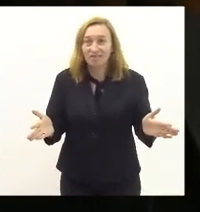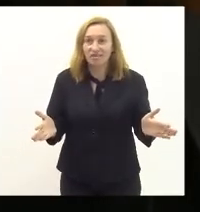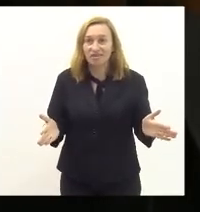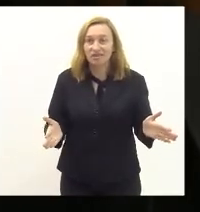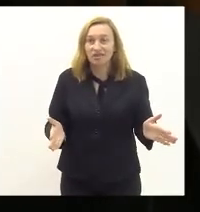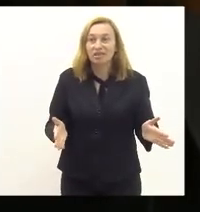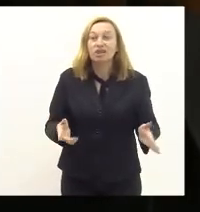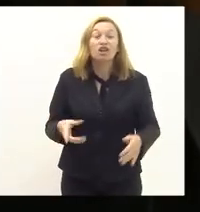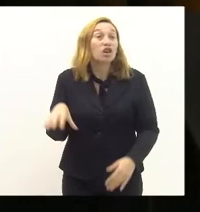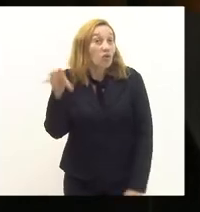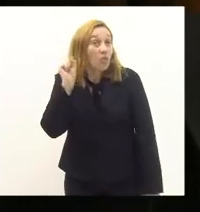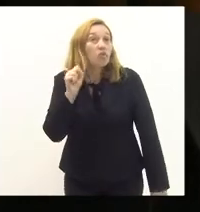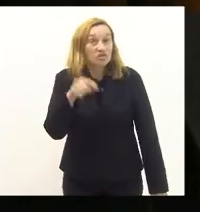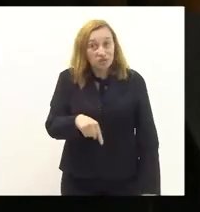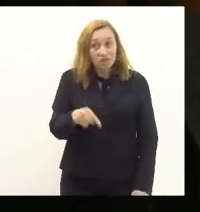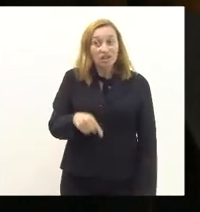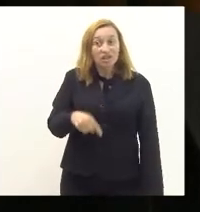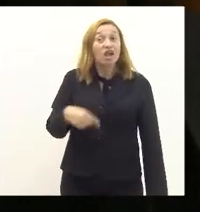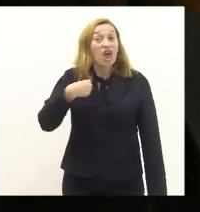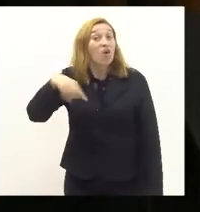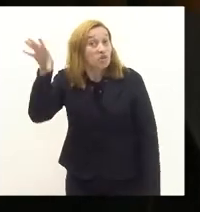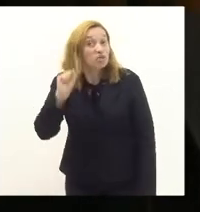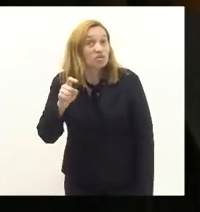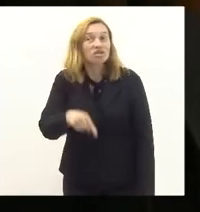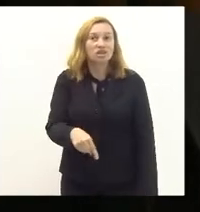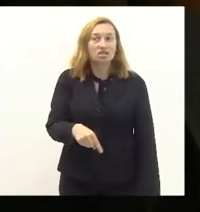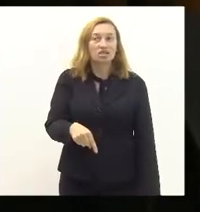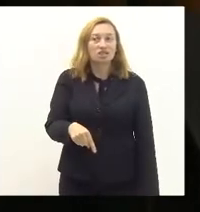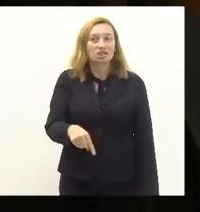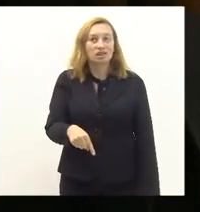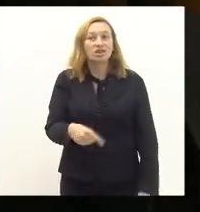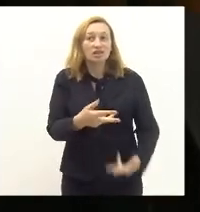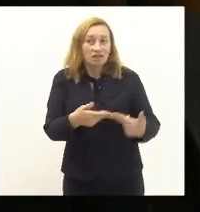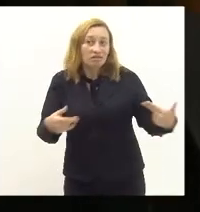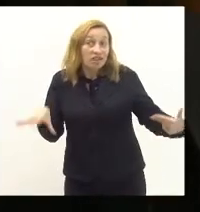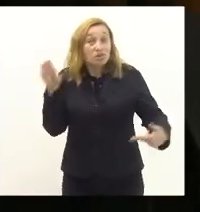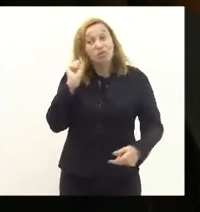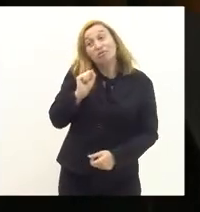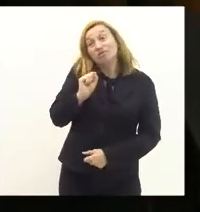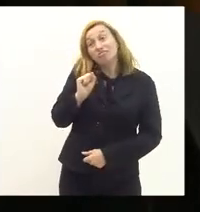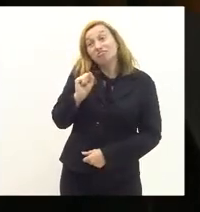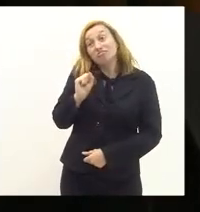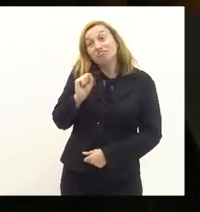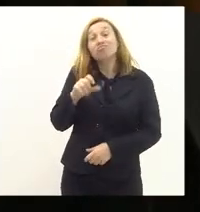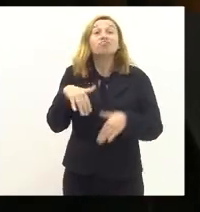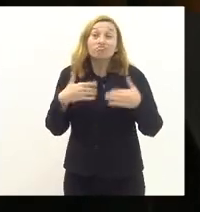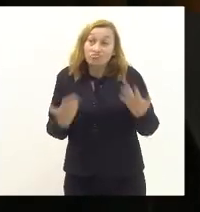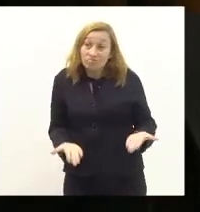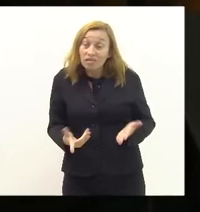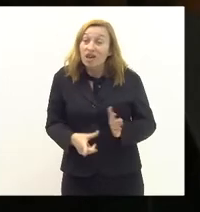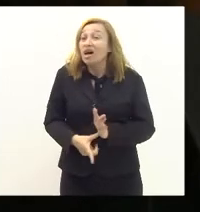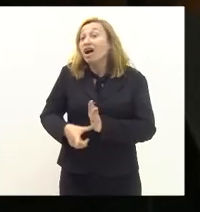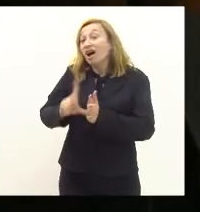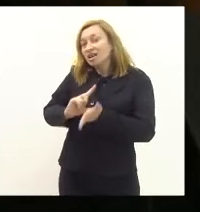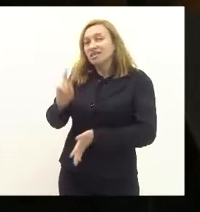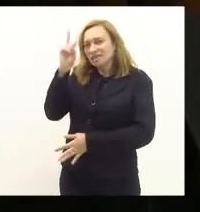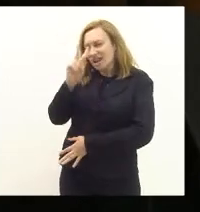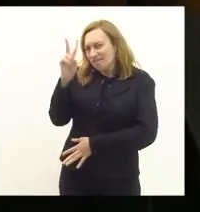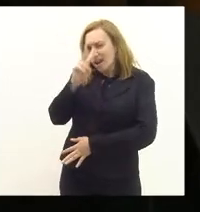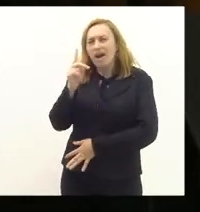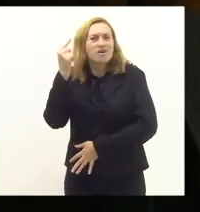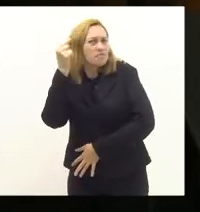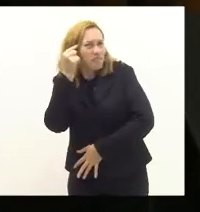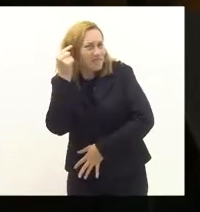Isso é o que eu escuto aqui. Eu escuto. E muitos escutam. Então, antes de lembrar e